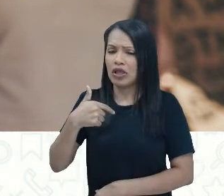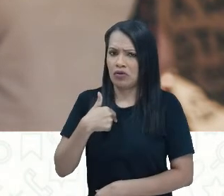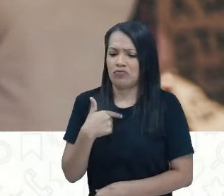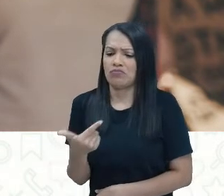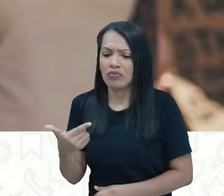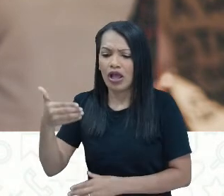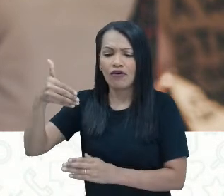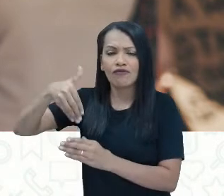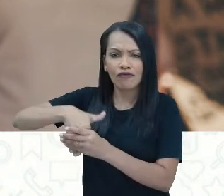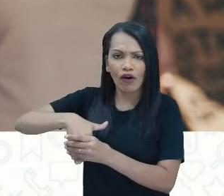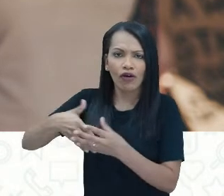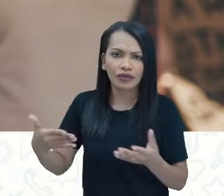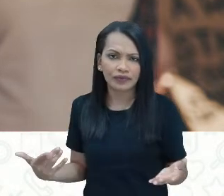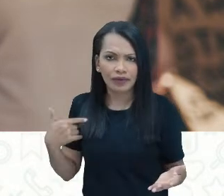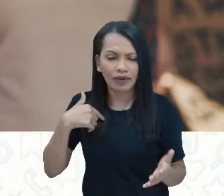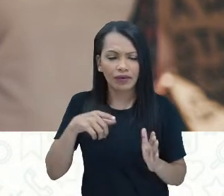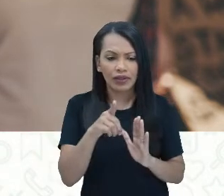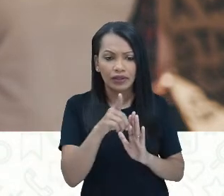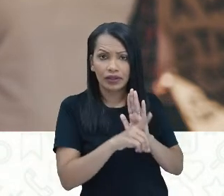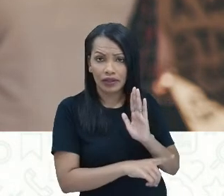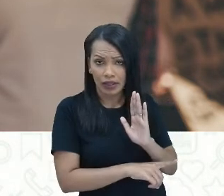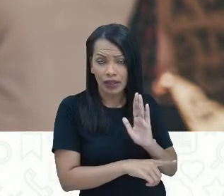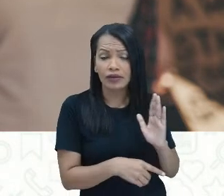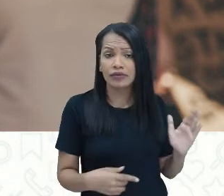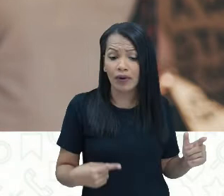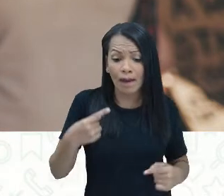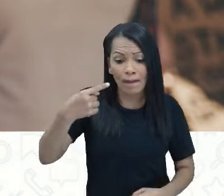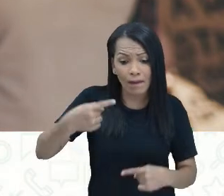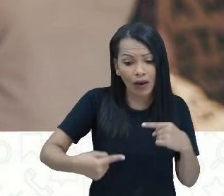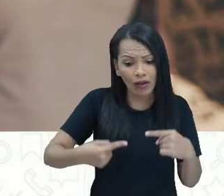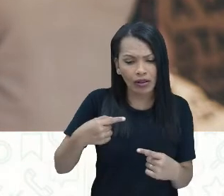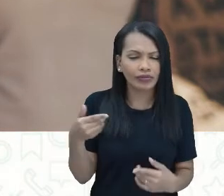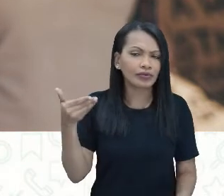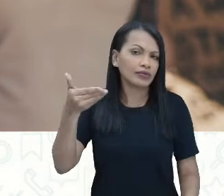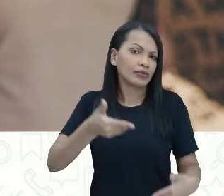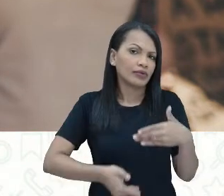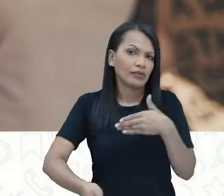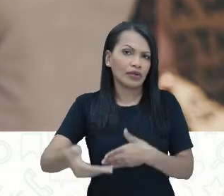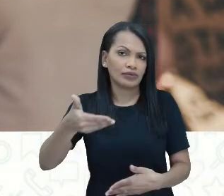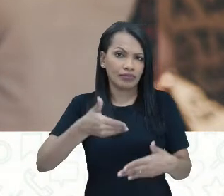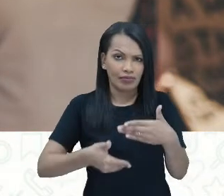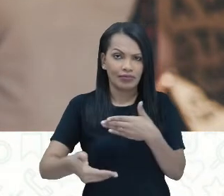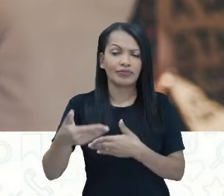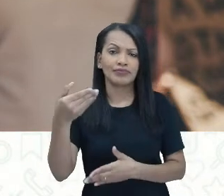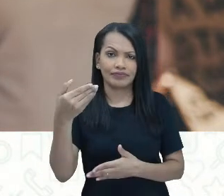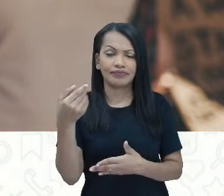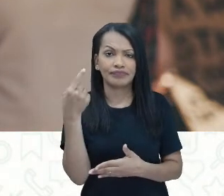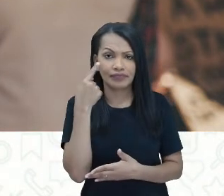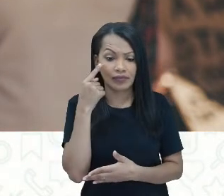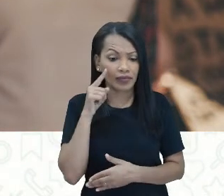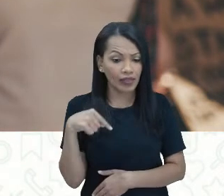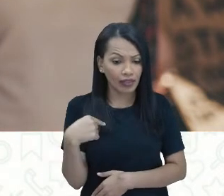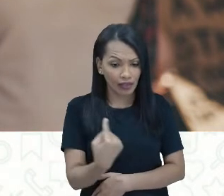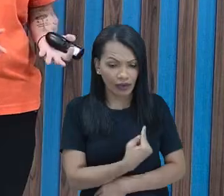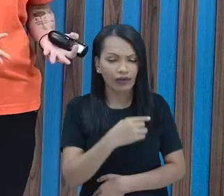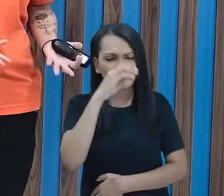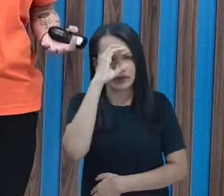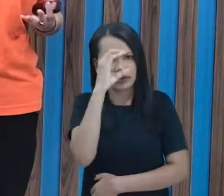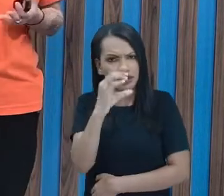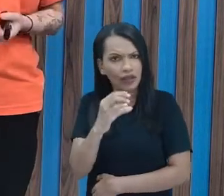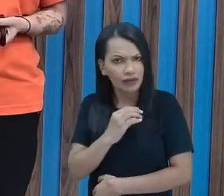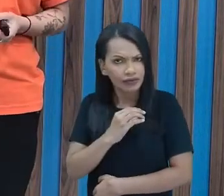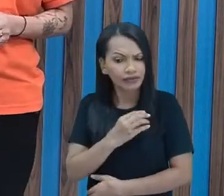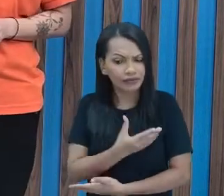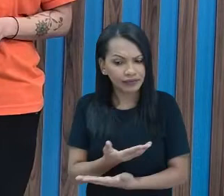isso quer dizer direitos políticos, né? Dessa participação política de nós, cidadãs